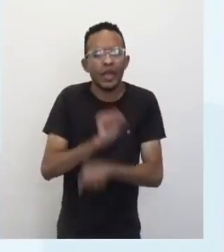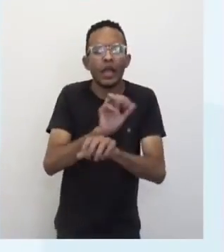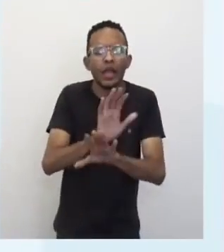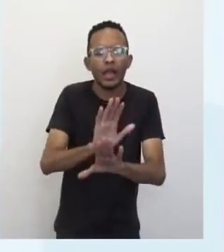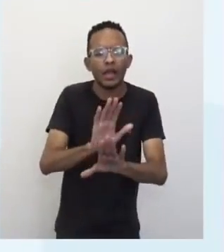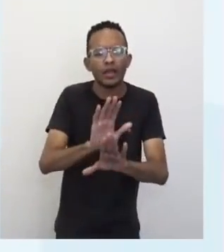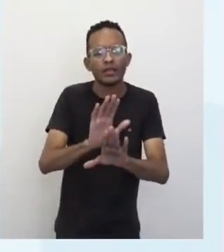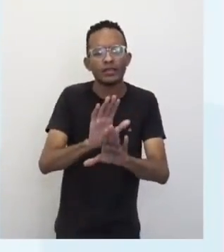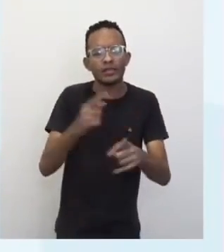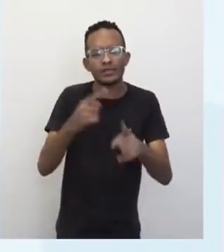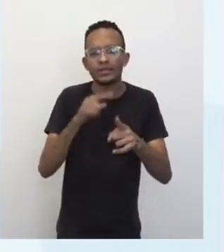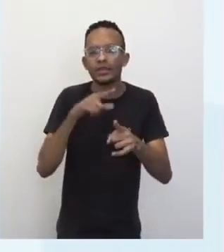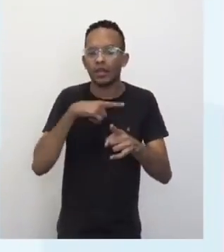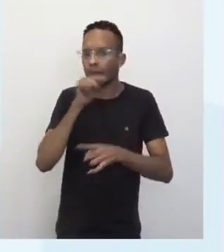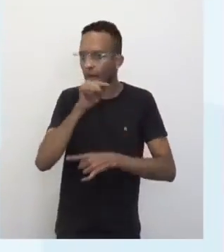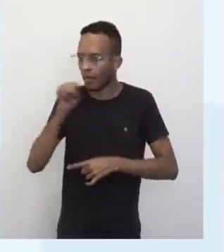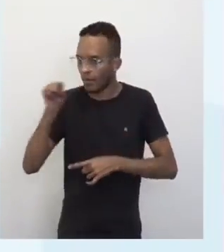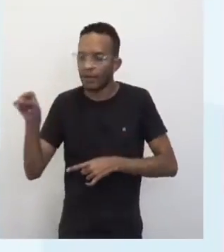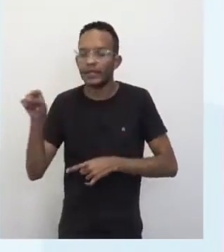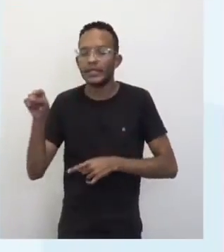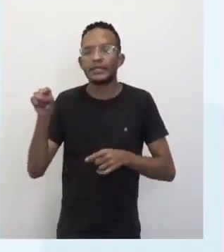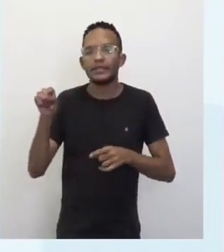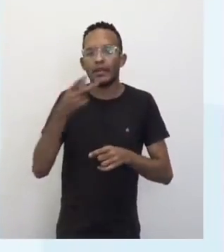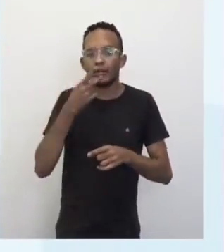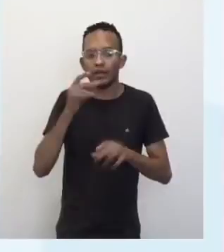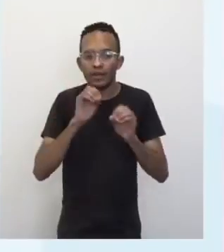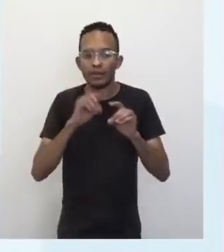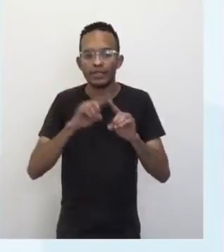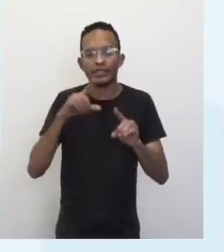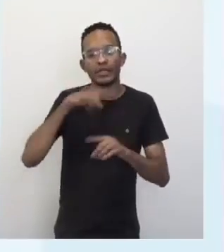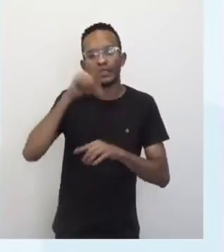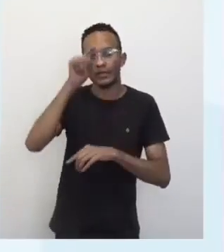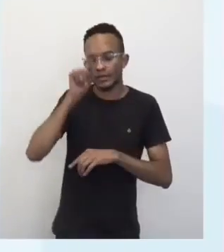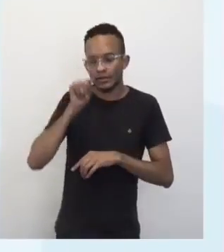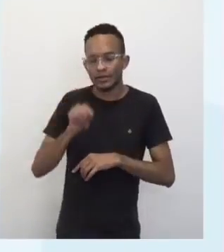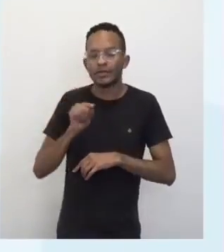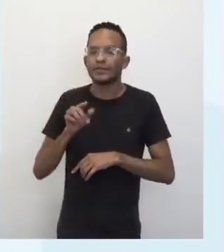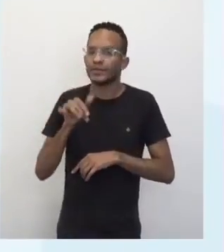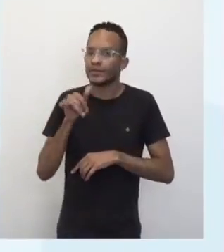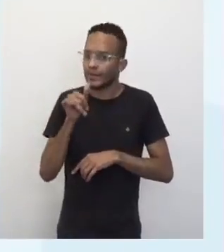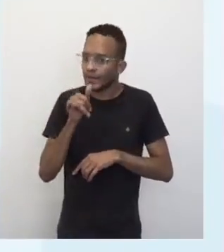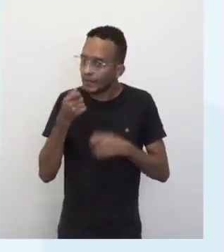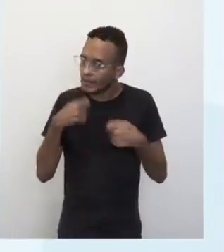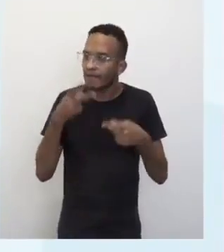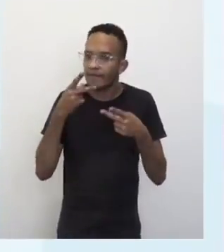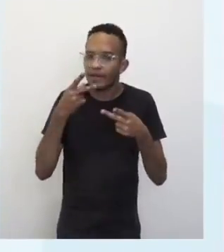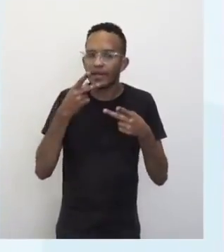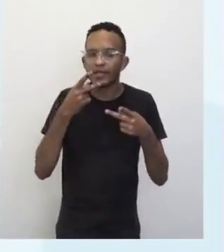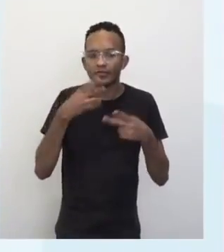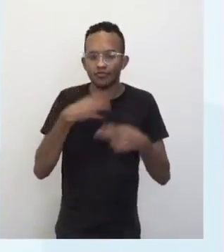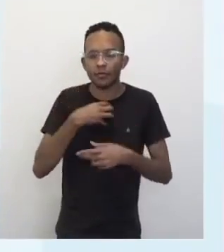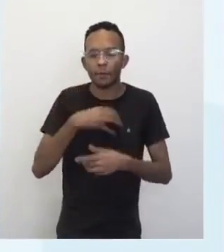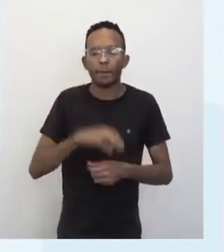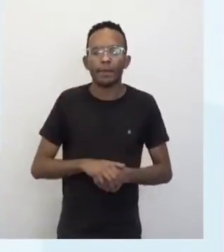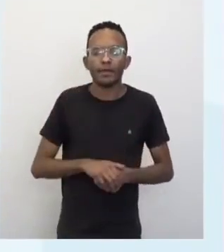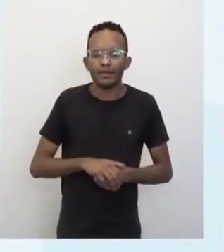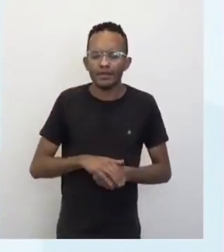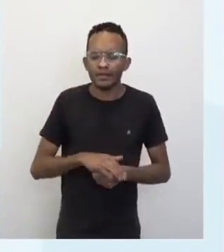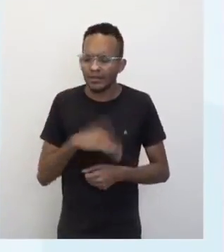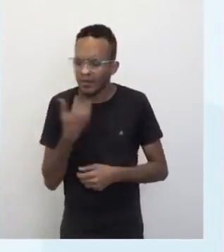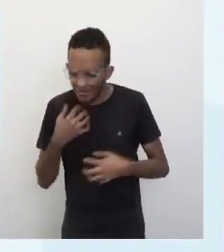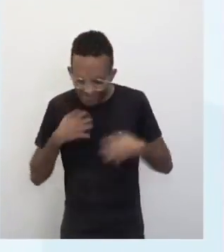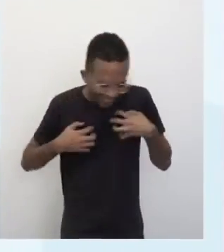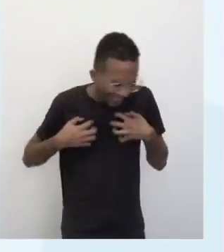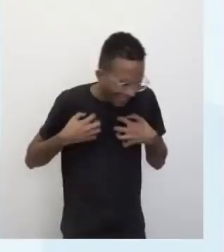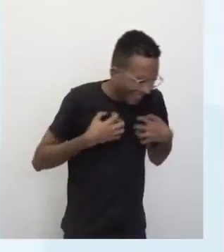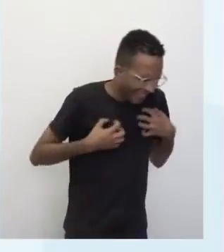assim, tem reticências, que vai falar alguma coisa e não disse, e tem exclamação. Então eu vou declamar de maneira bem graúda, olha só. Morrerei de aflição e